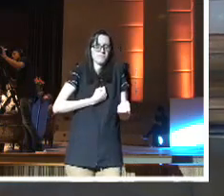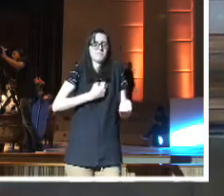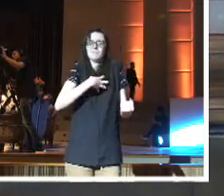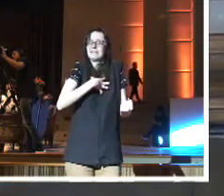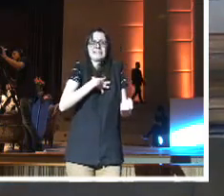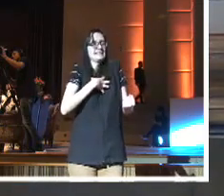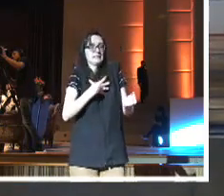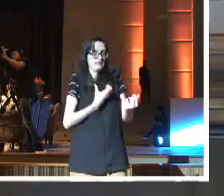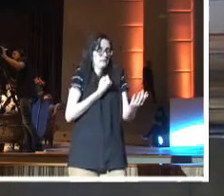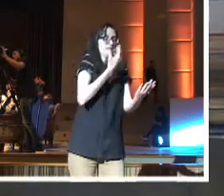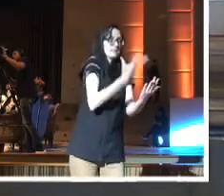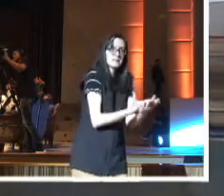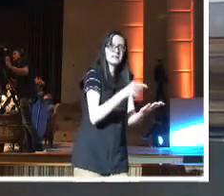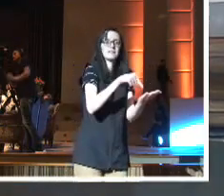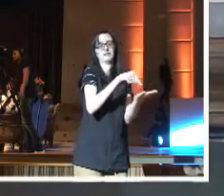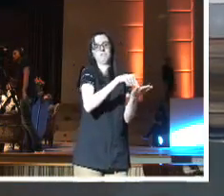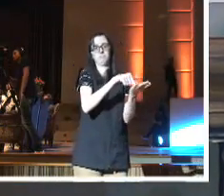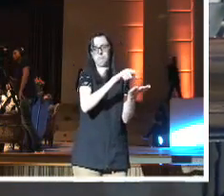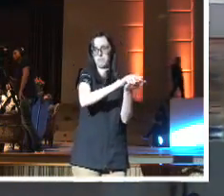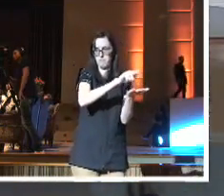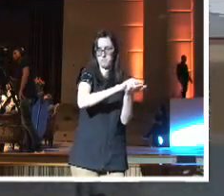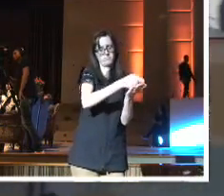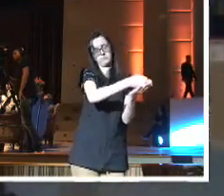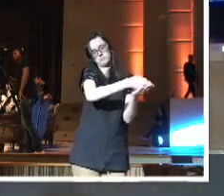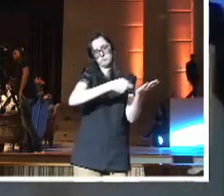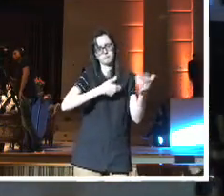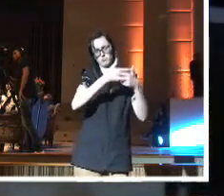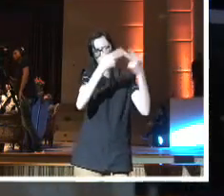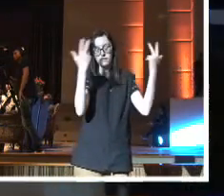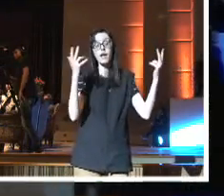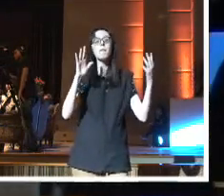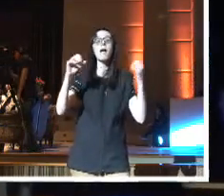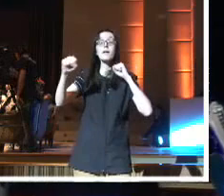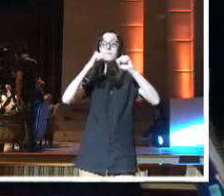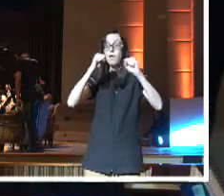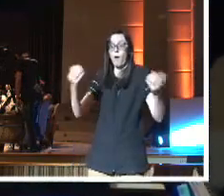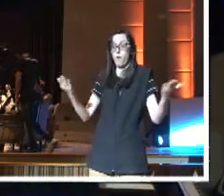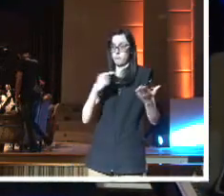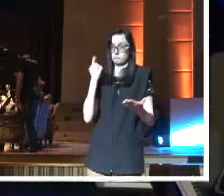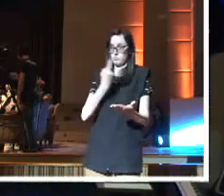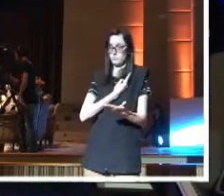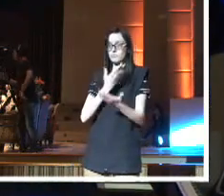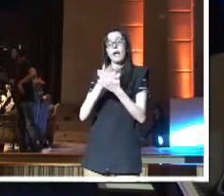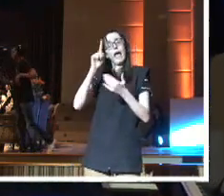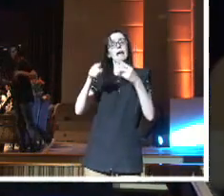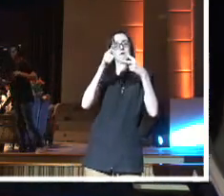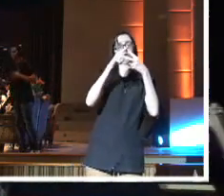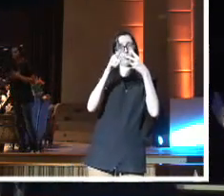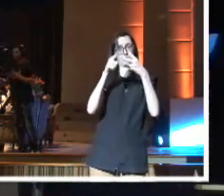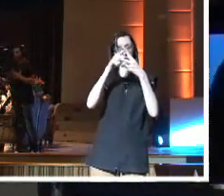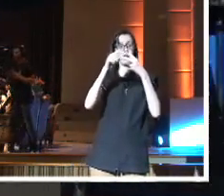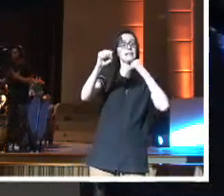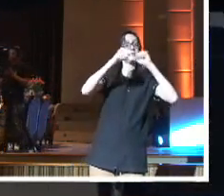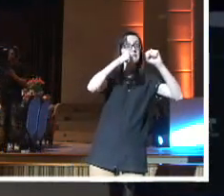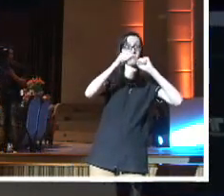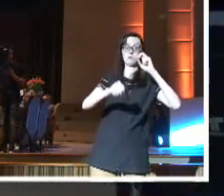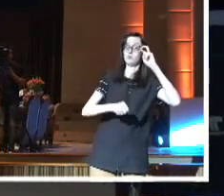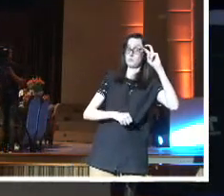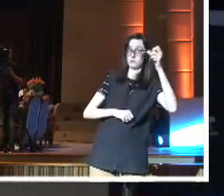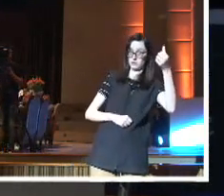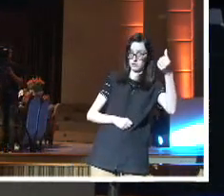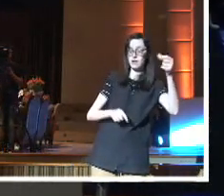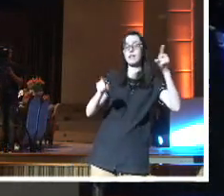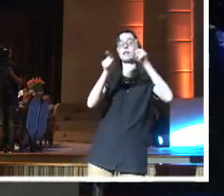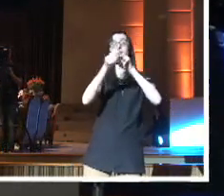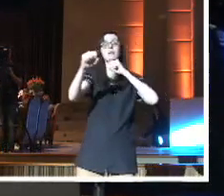momento histórico. E o salmo que a gente vai estudar hoje, na verdade são dois salmos, o Salmo 56